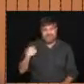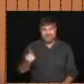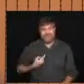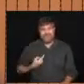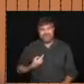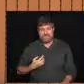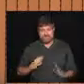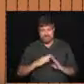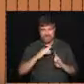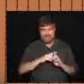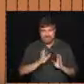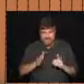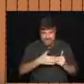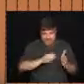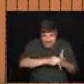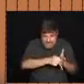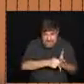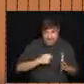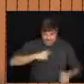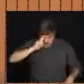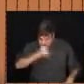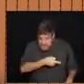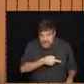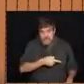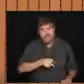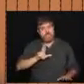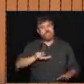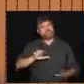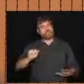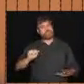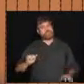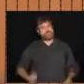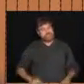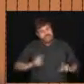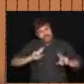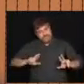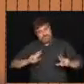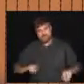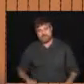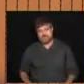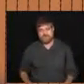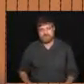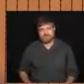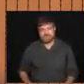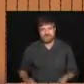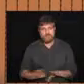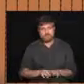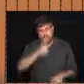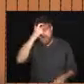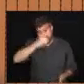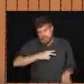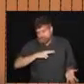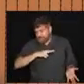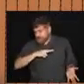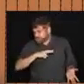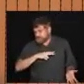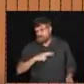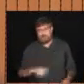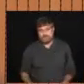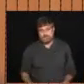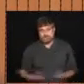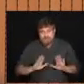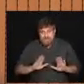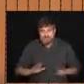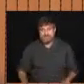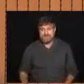mandei fechar igreja? Nunca, não mandei fechar. É outra coisa que eu invoco o meu lado pessoal. Só que